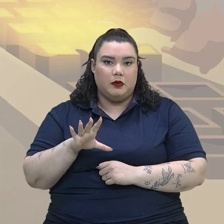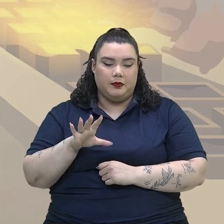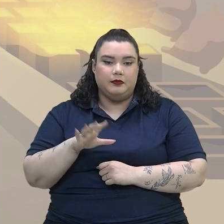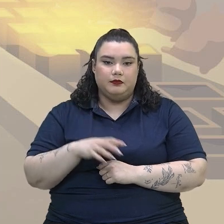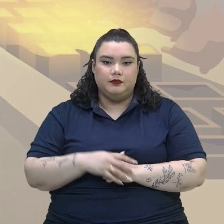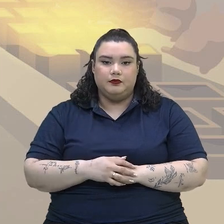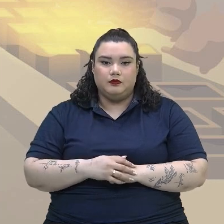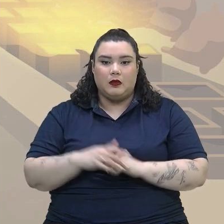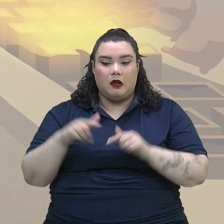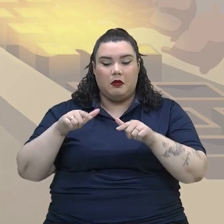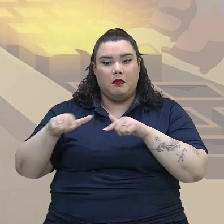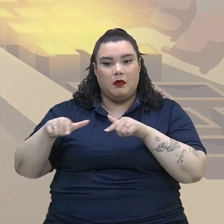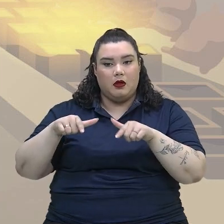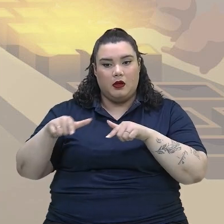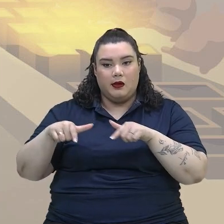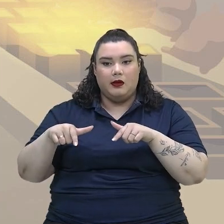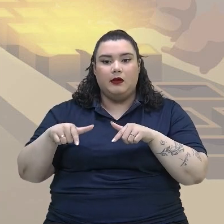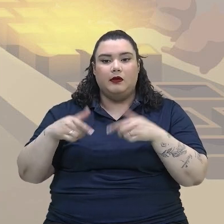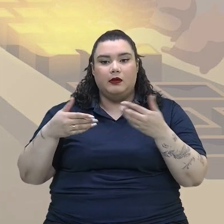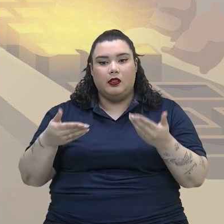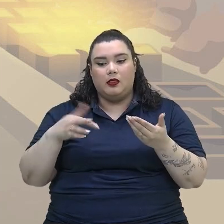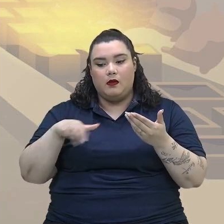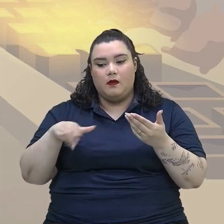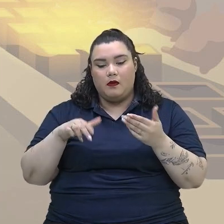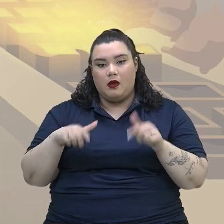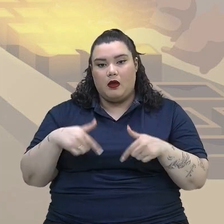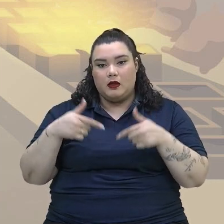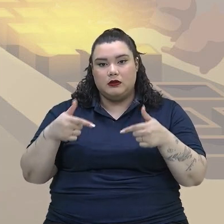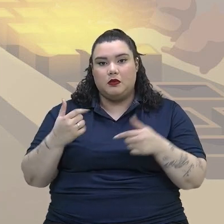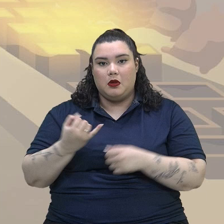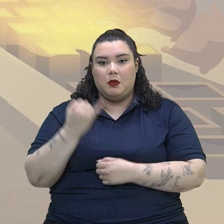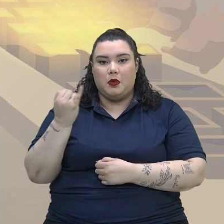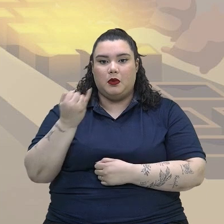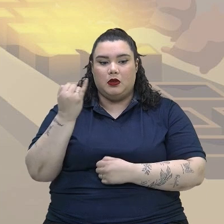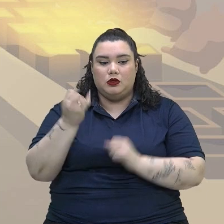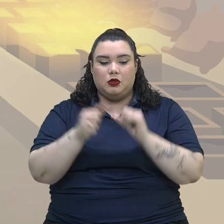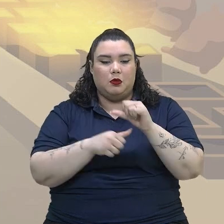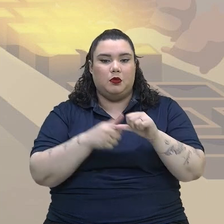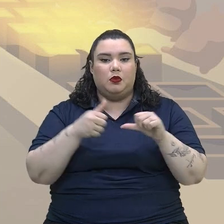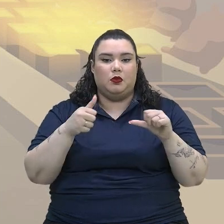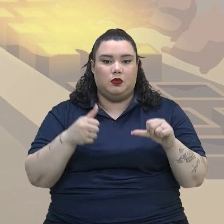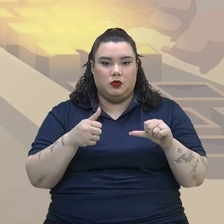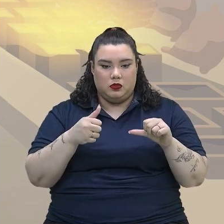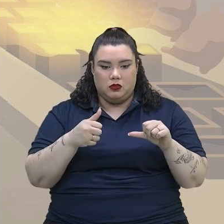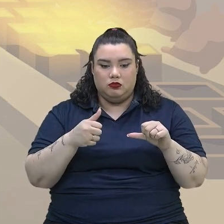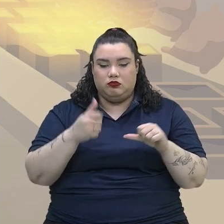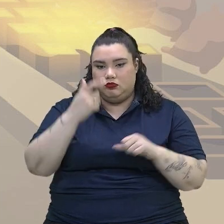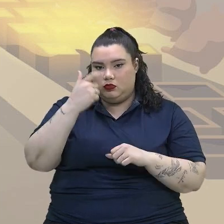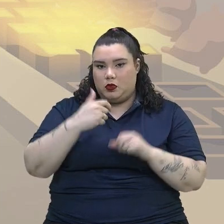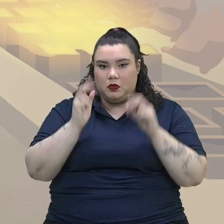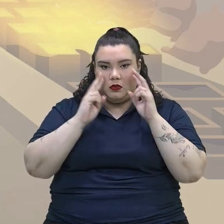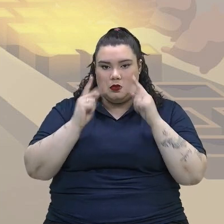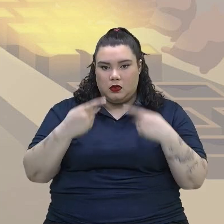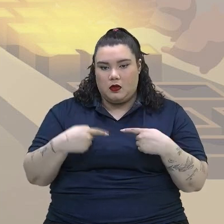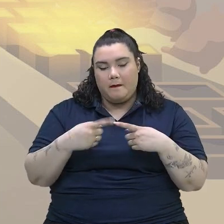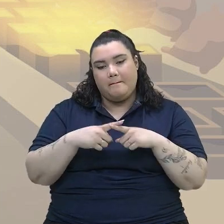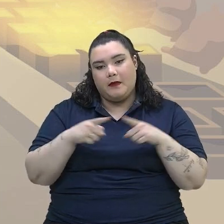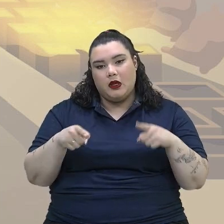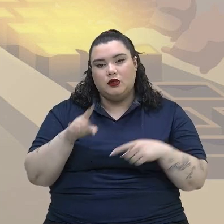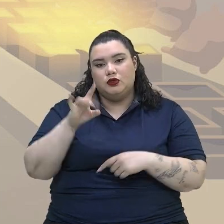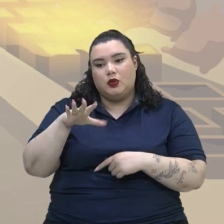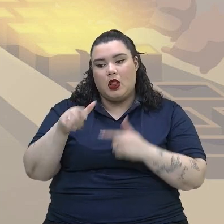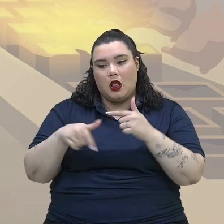seja, o trabalho não é mais uma atividade vital que transforma o ser genérico, mas apenas